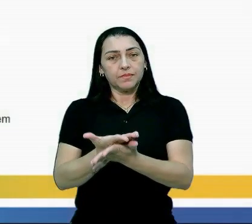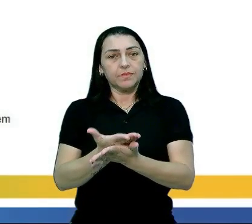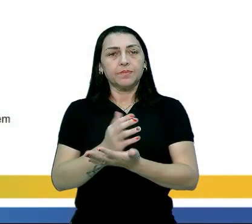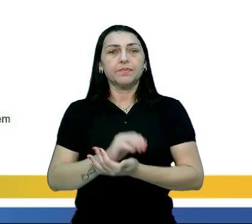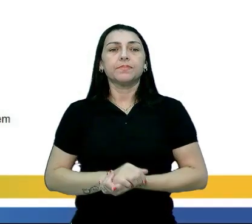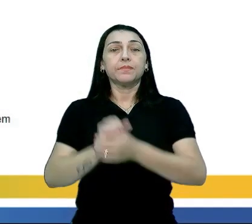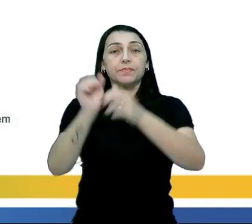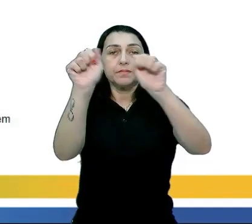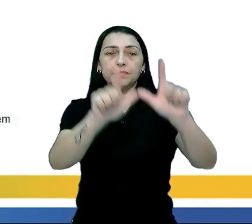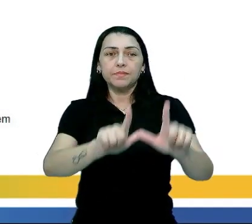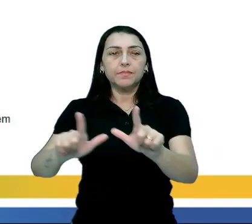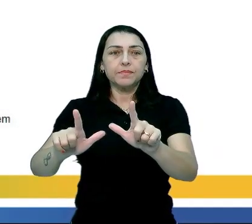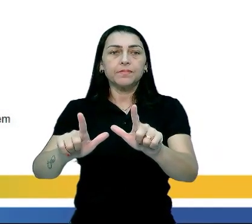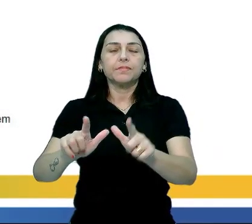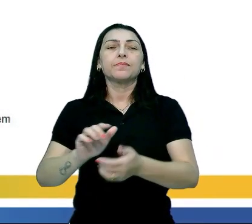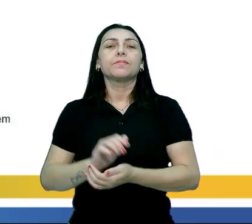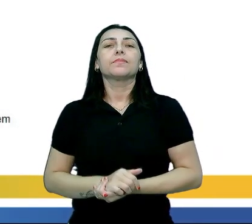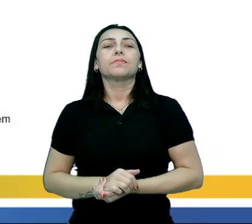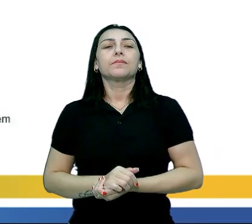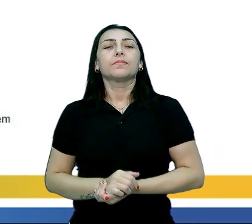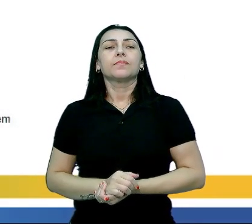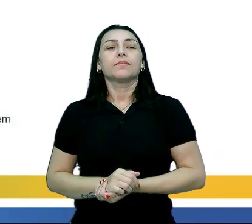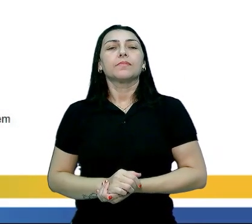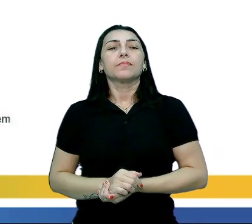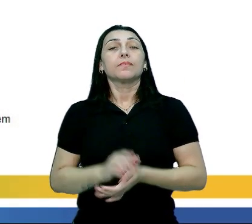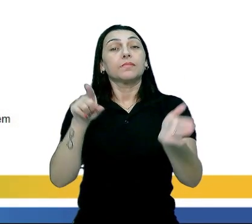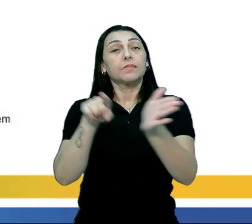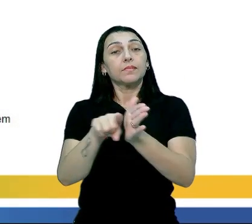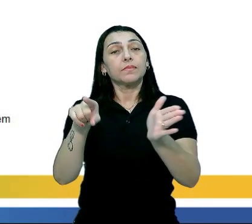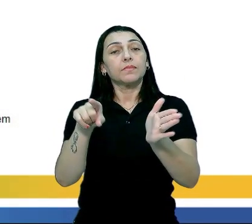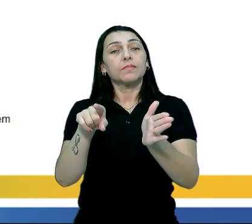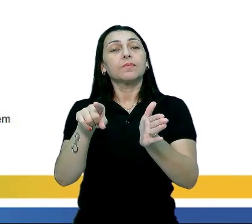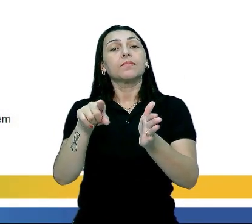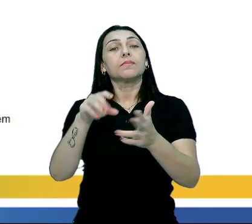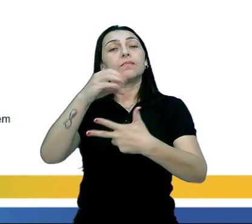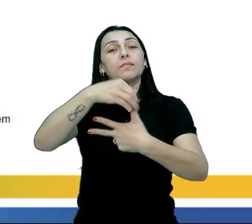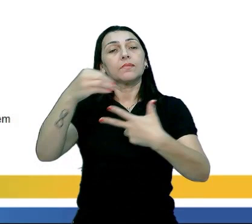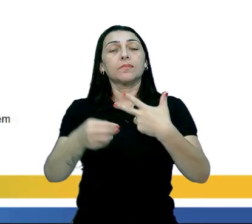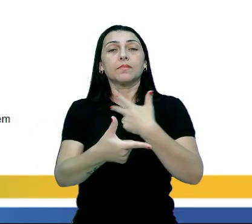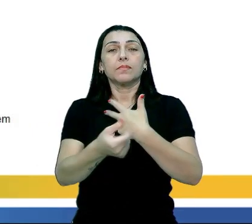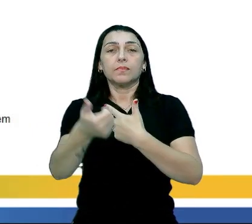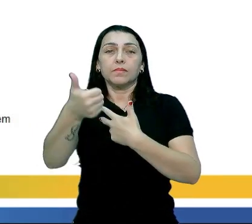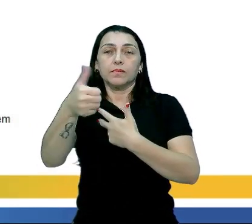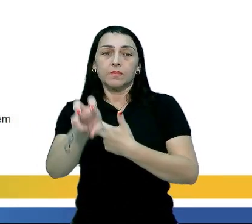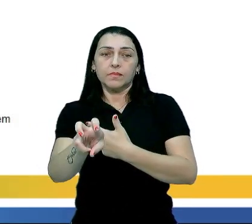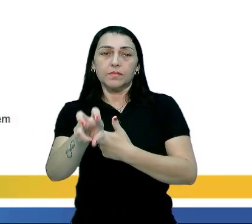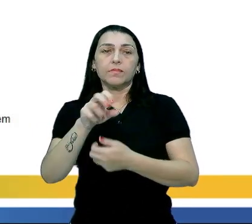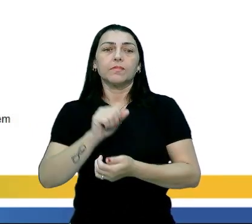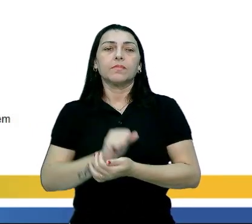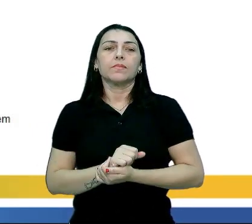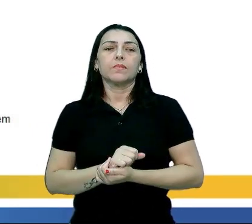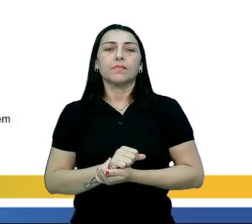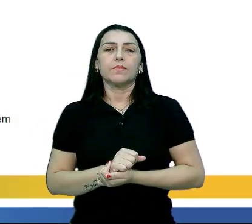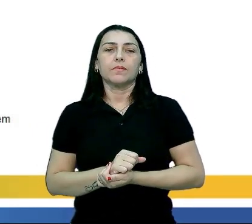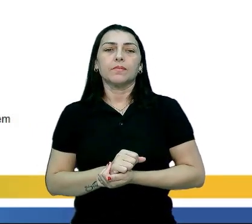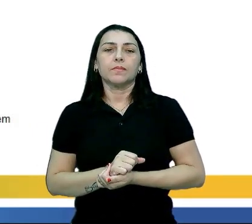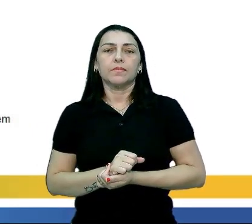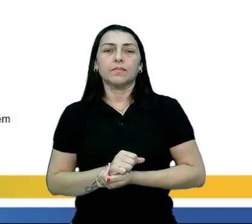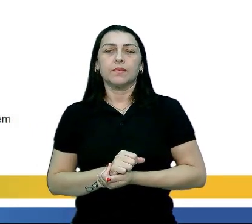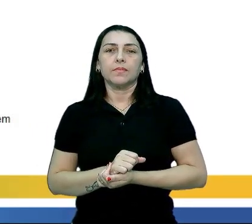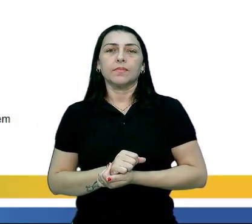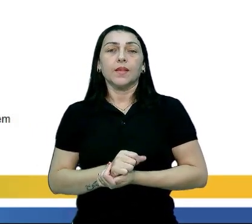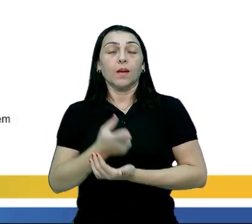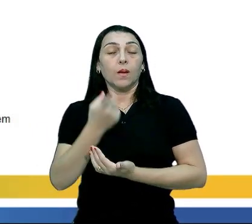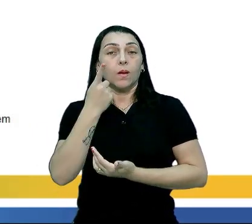videoaula, visualizem uma questão que esteve no Enem do ano de 2015.